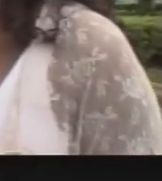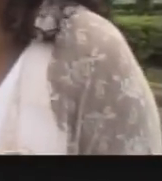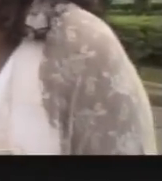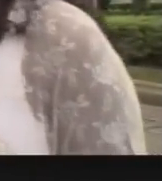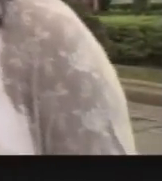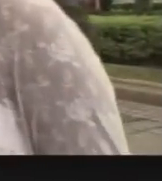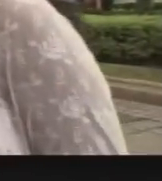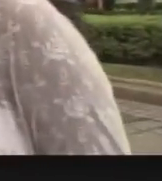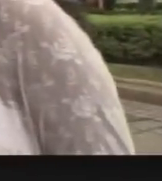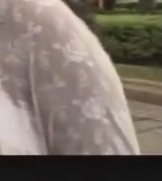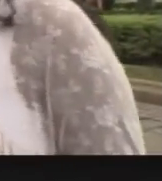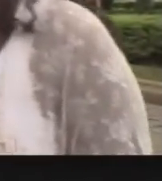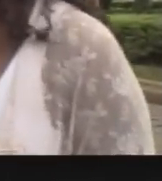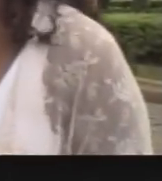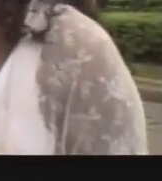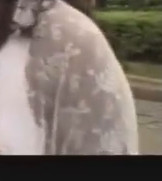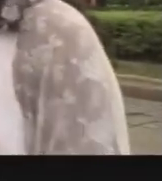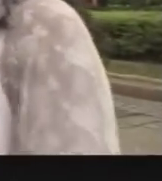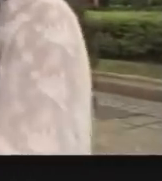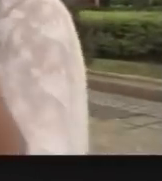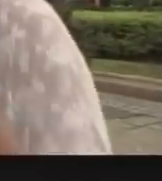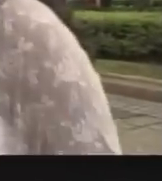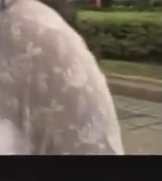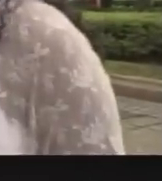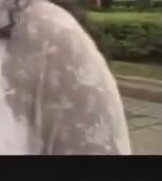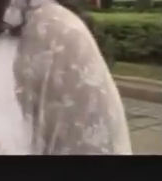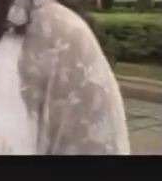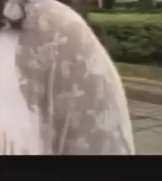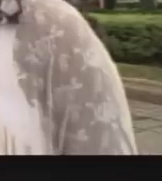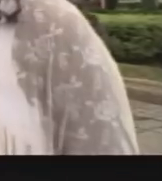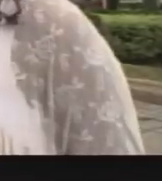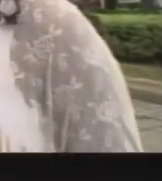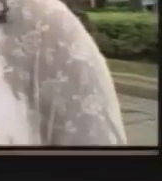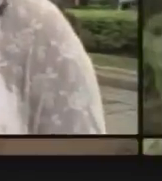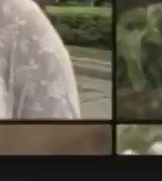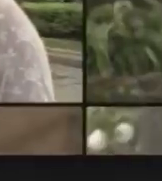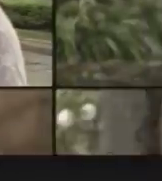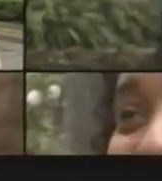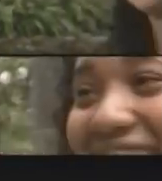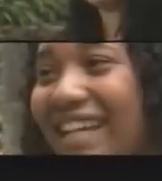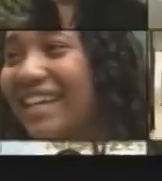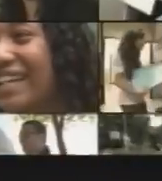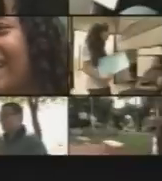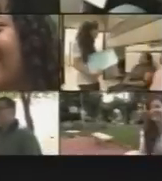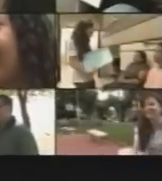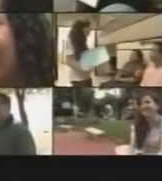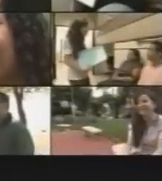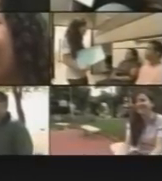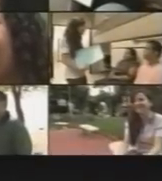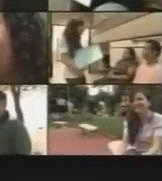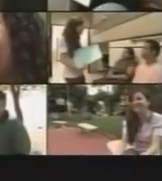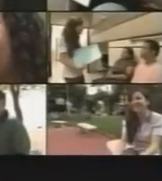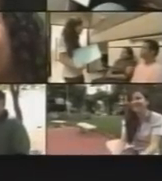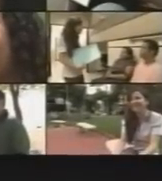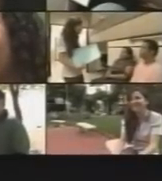é a minha modificação de vida, é meu carro novo daqui 3 anos, é a minha casa, é isso que eu tenho.